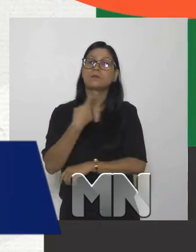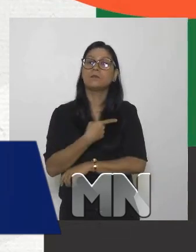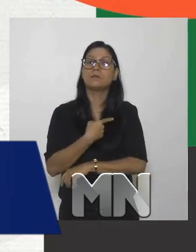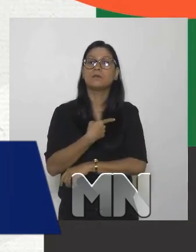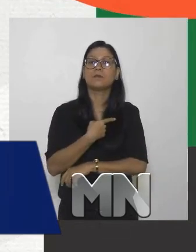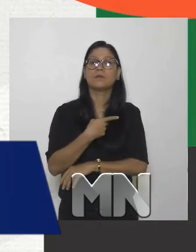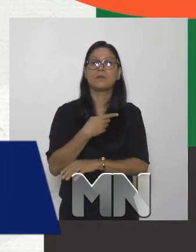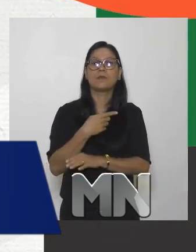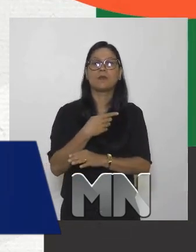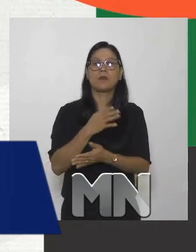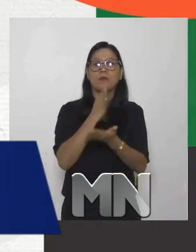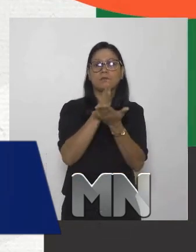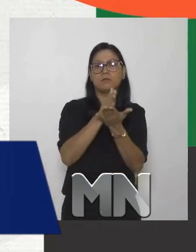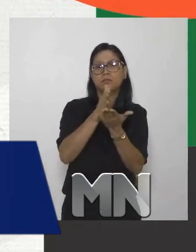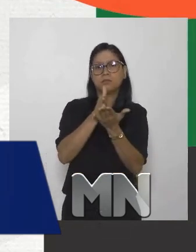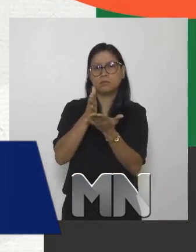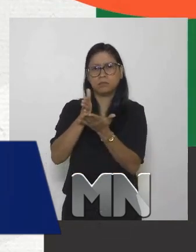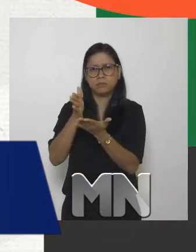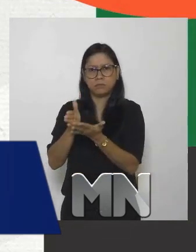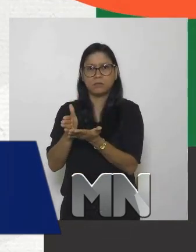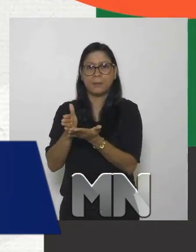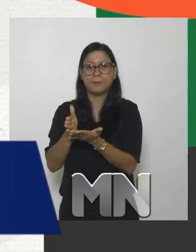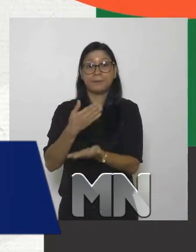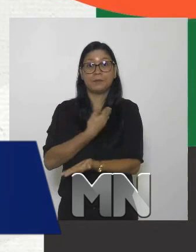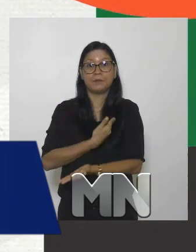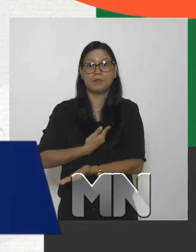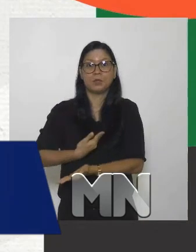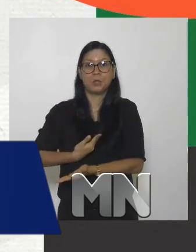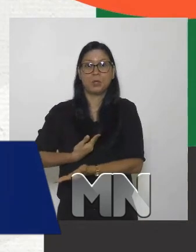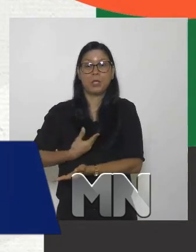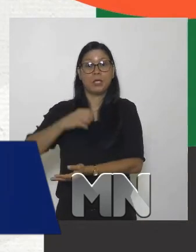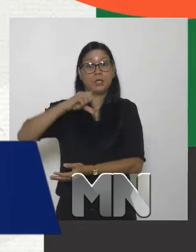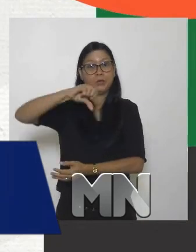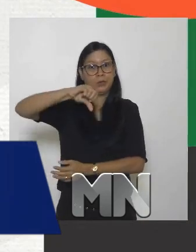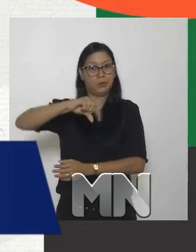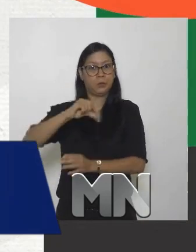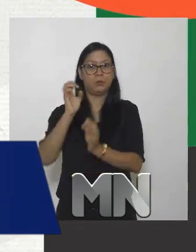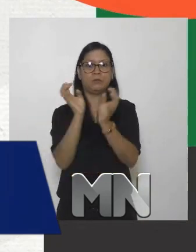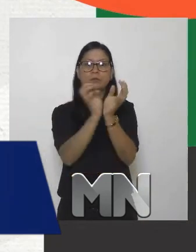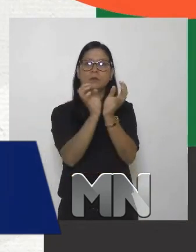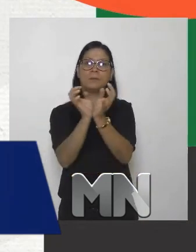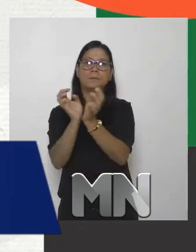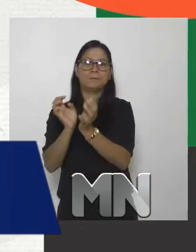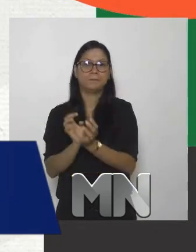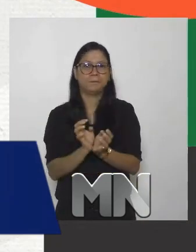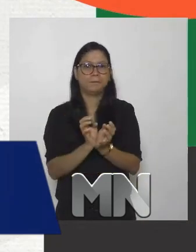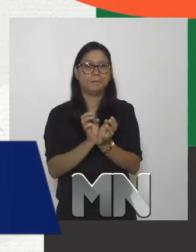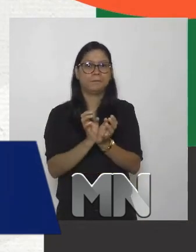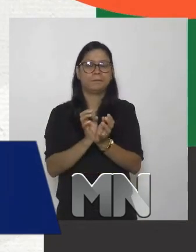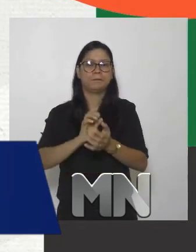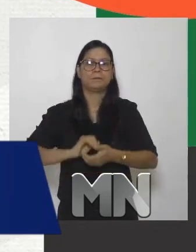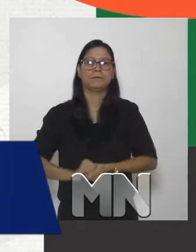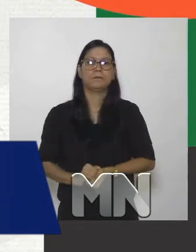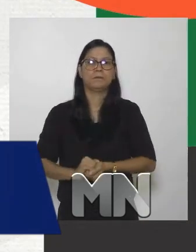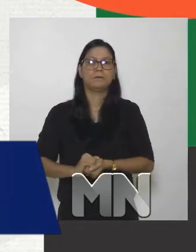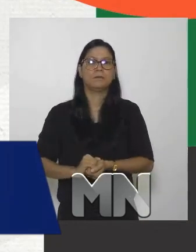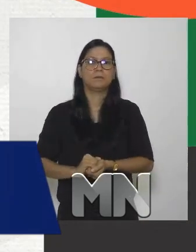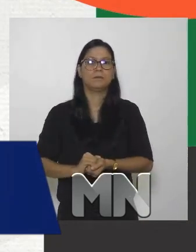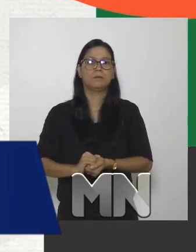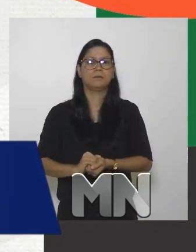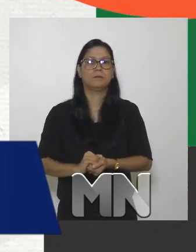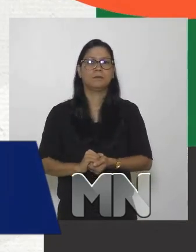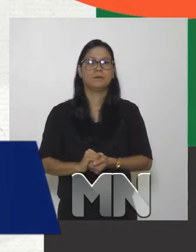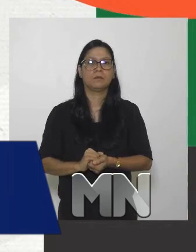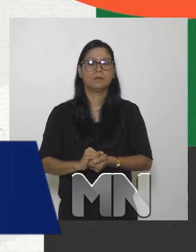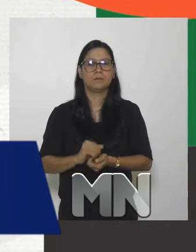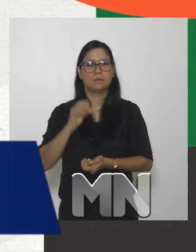estradas. Eu acho que é um avanço e tanto. E são, através dessas estradas, o transporte rodoviário, que escoa a nossa